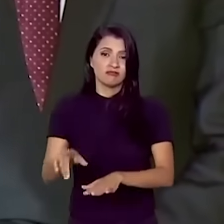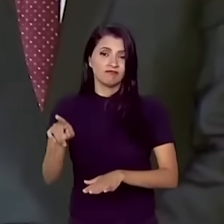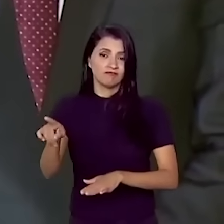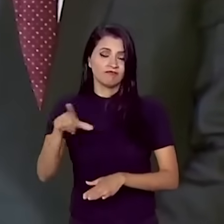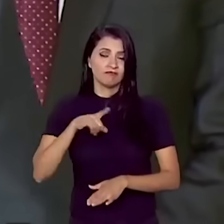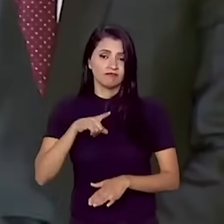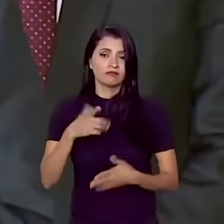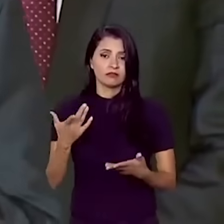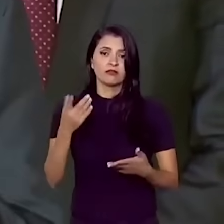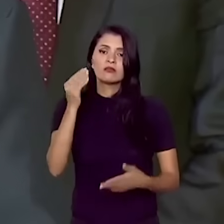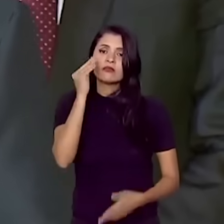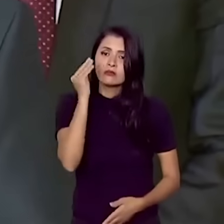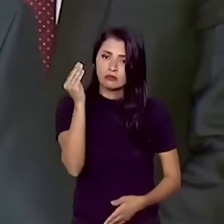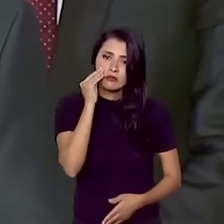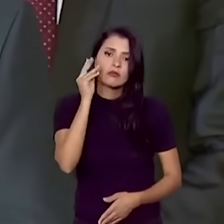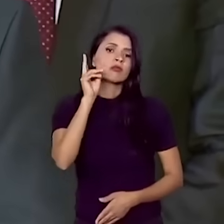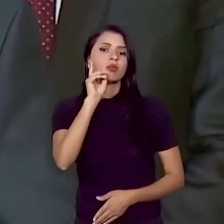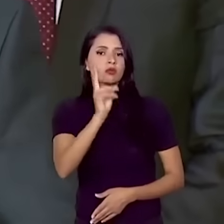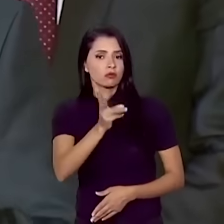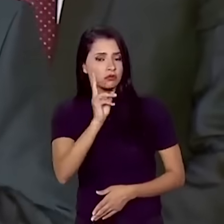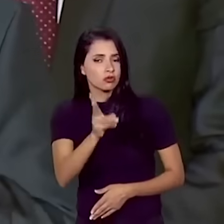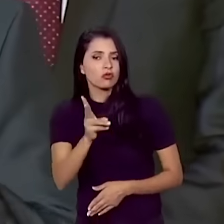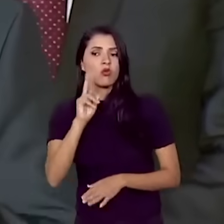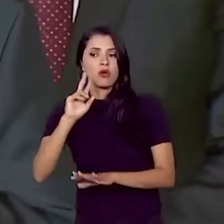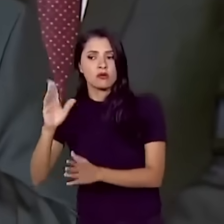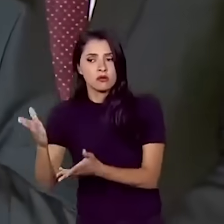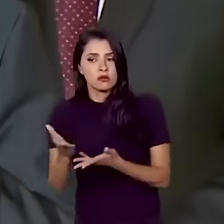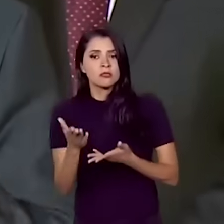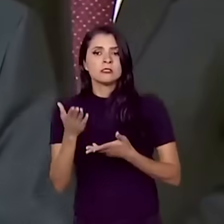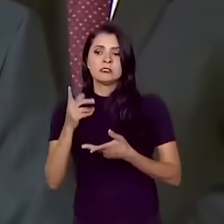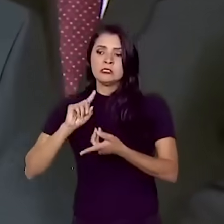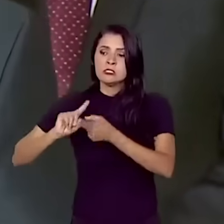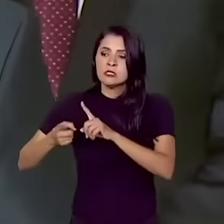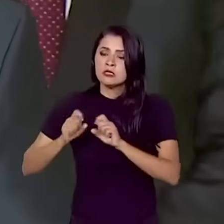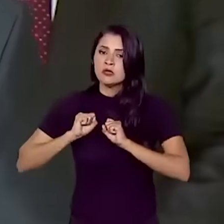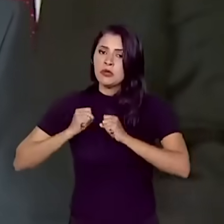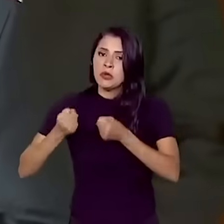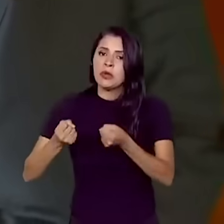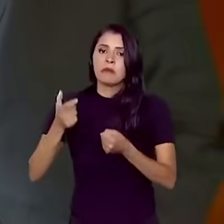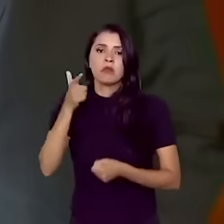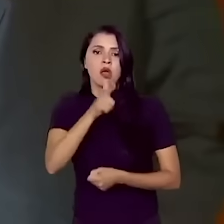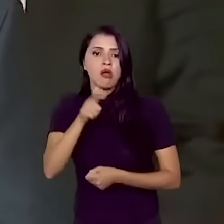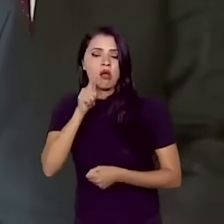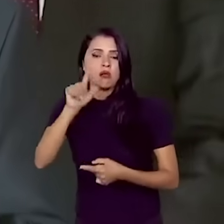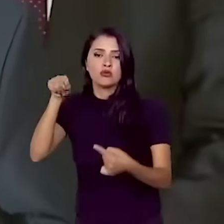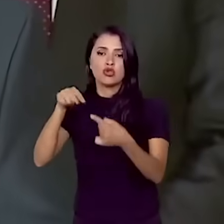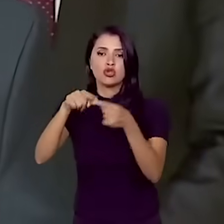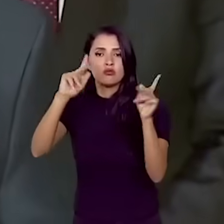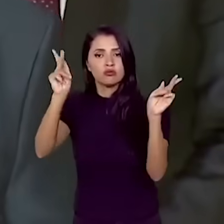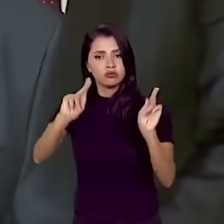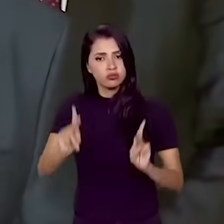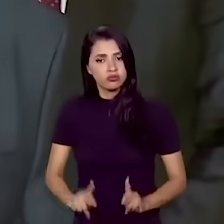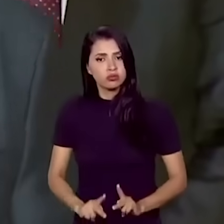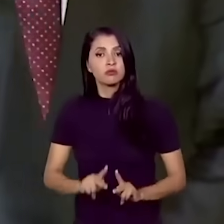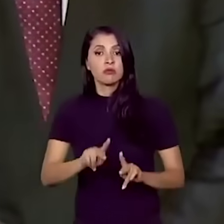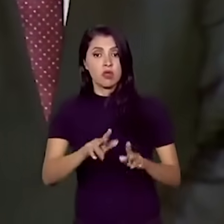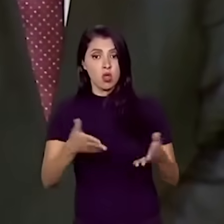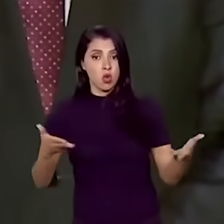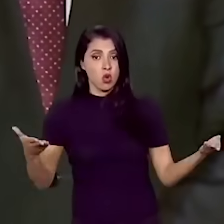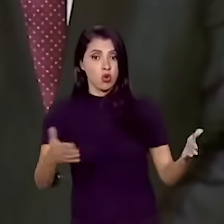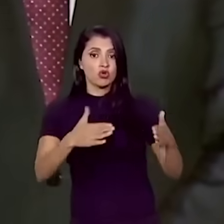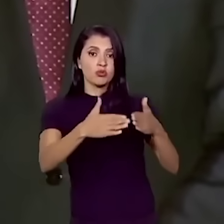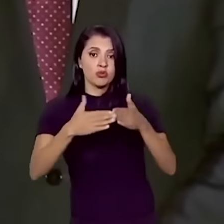A gente vai tentar continuar brigando, a gente vai tentar continuar brigando pela paz. Eu hoje pedi